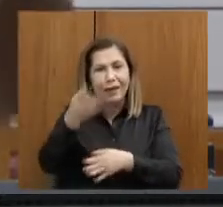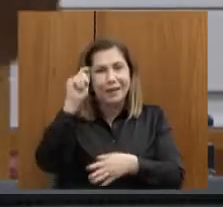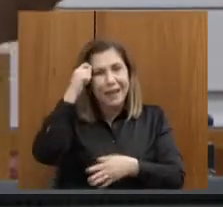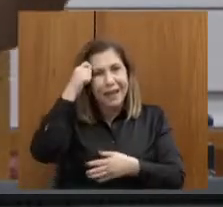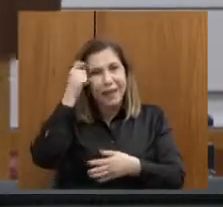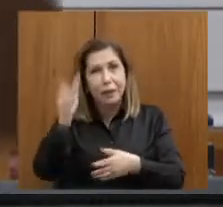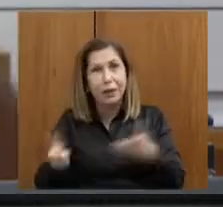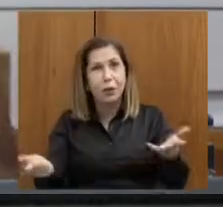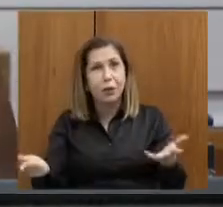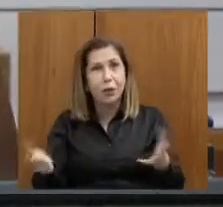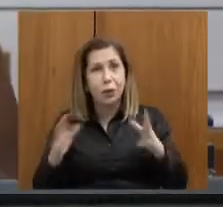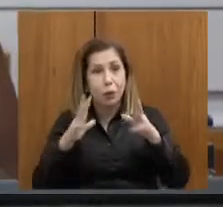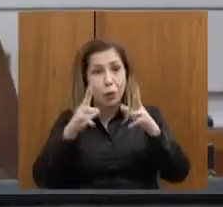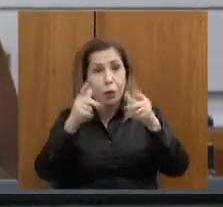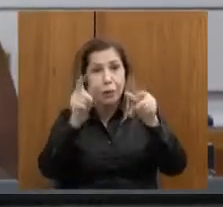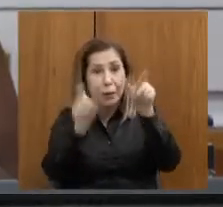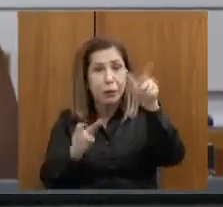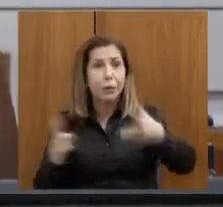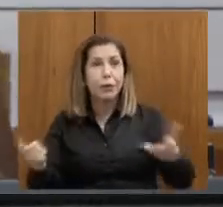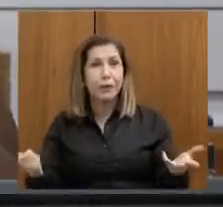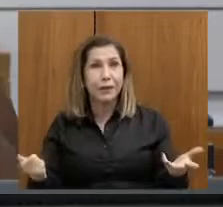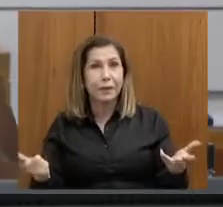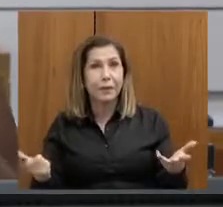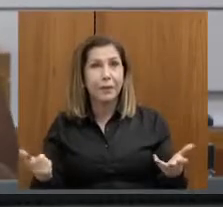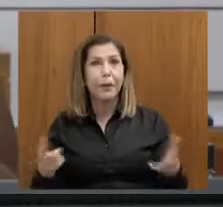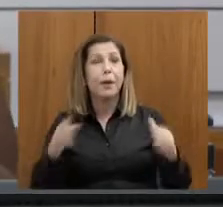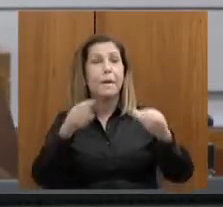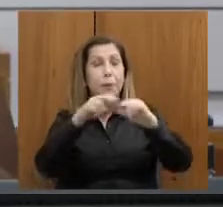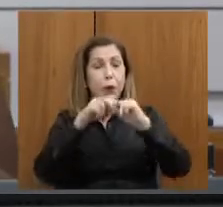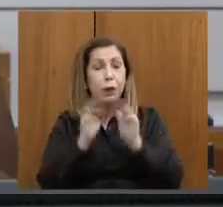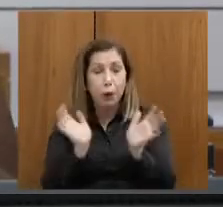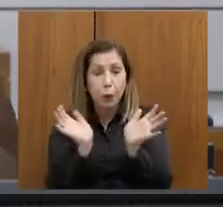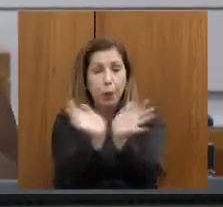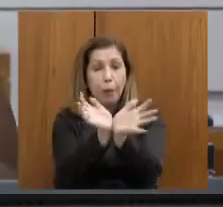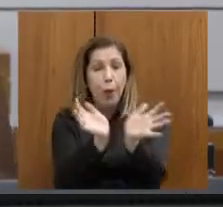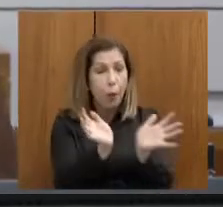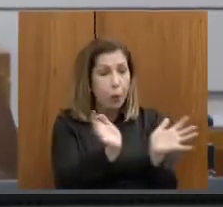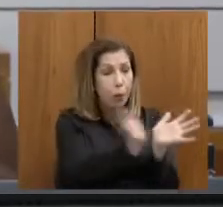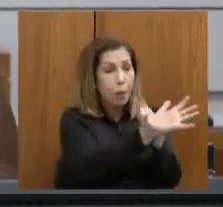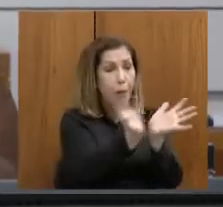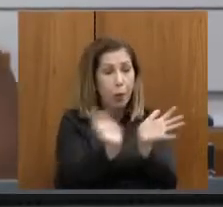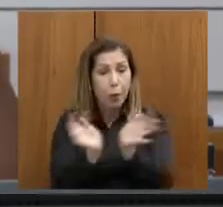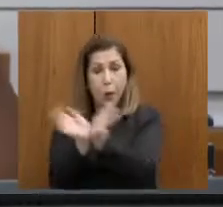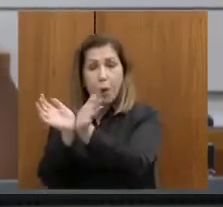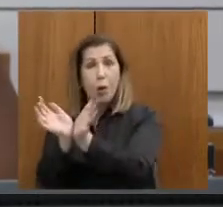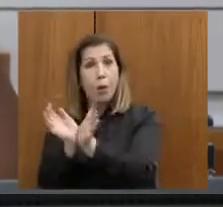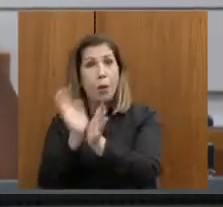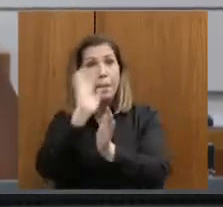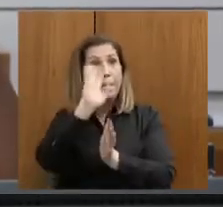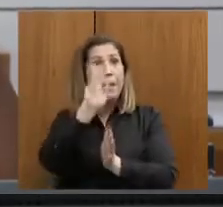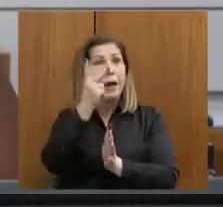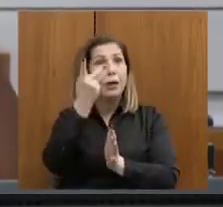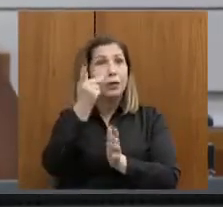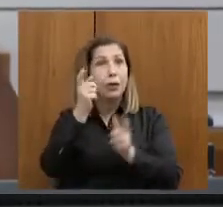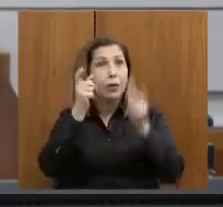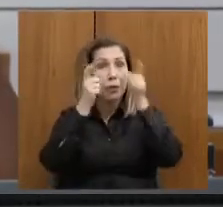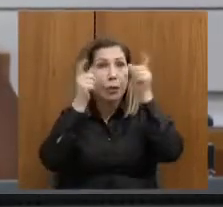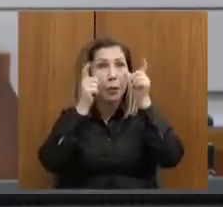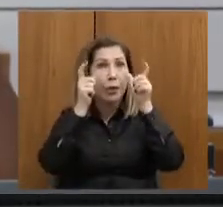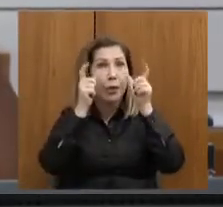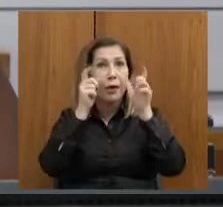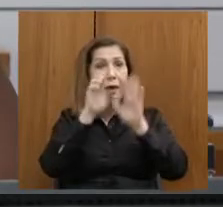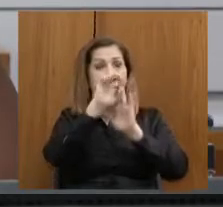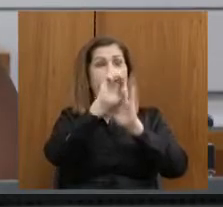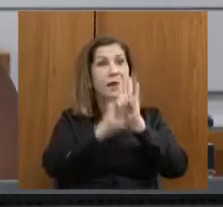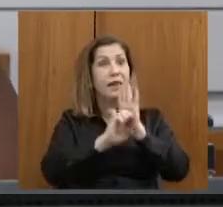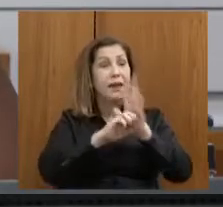ele tá falando que é preciso de gente então é de grupão E aí Belo Horizonte acorda aí entra nesse dytac dos